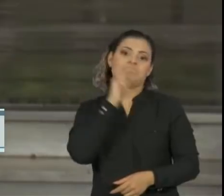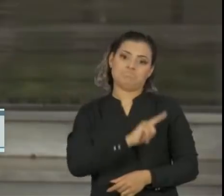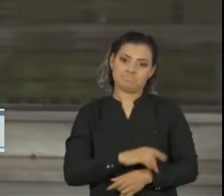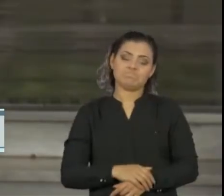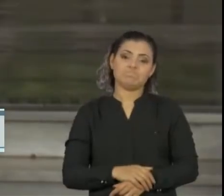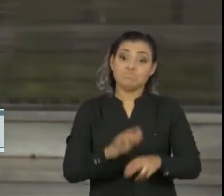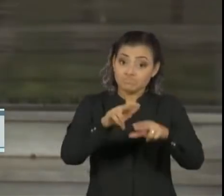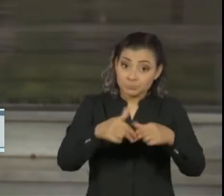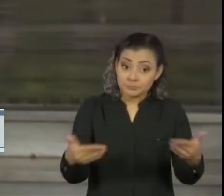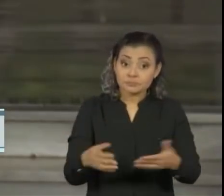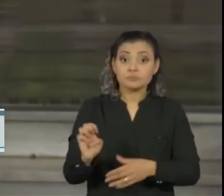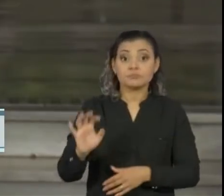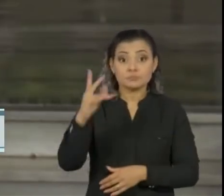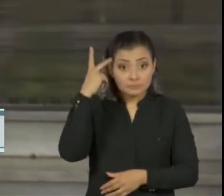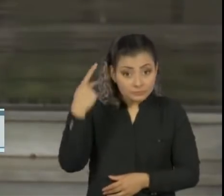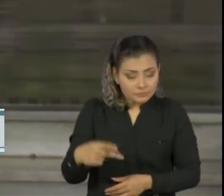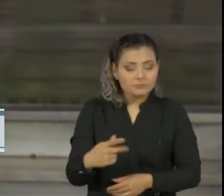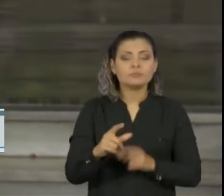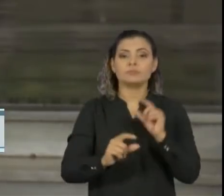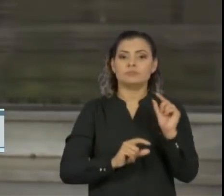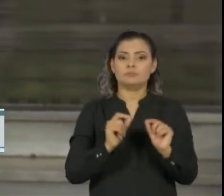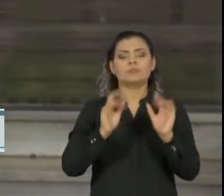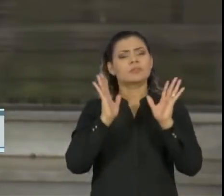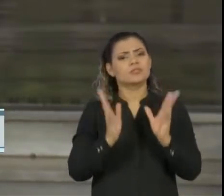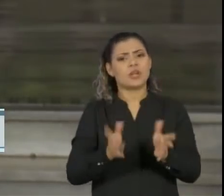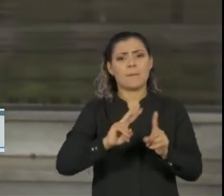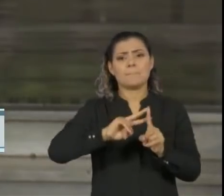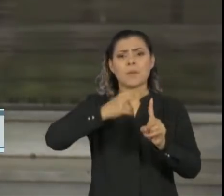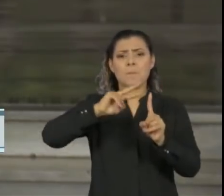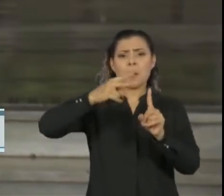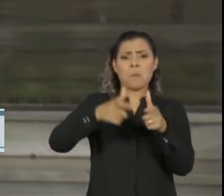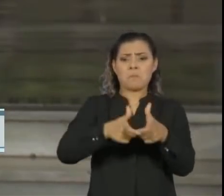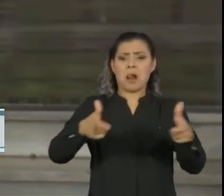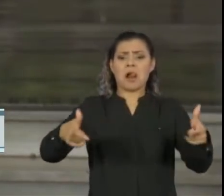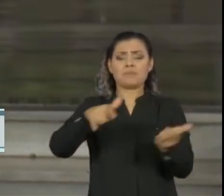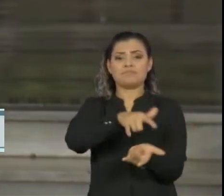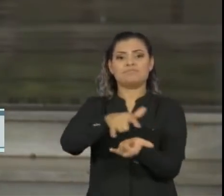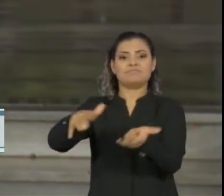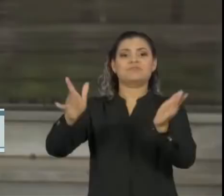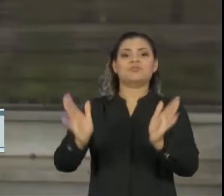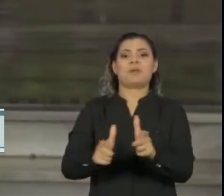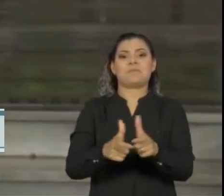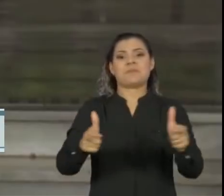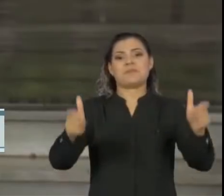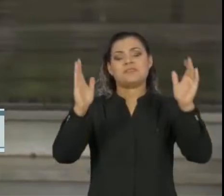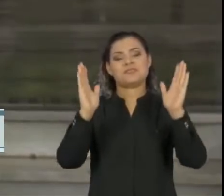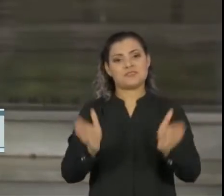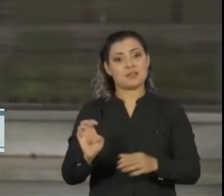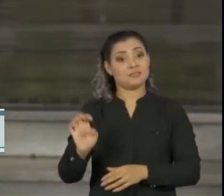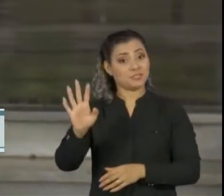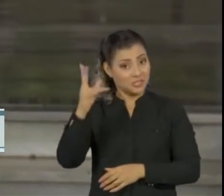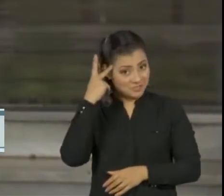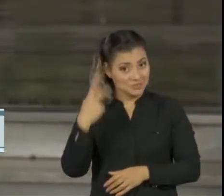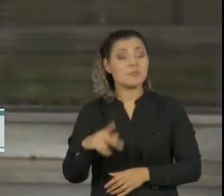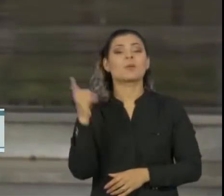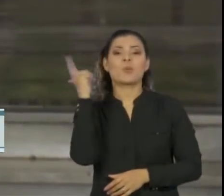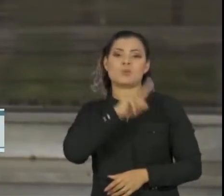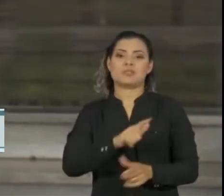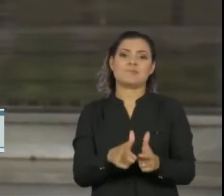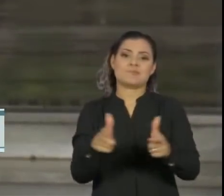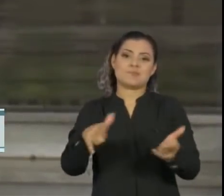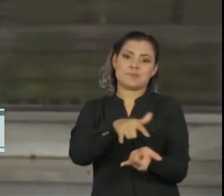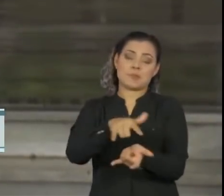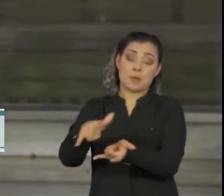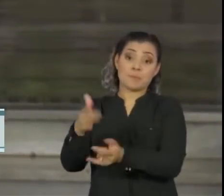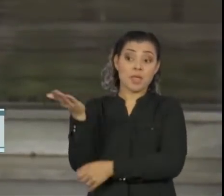isso, o estado de São Paulo mais do que dobrou o número de leitos de UTI no estado.